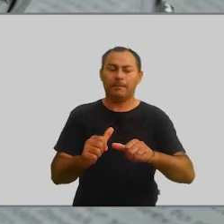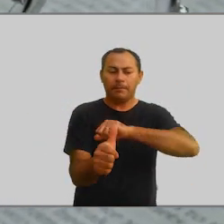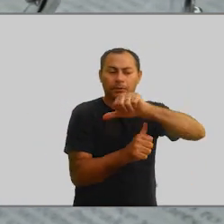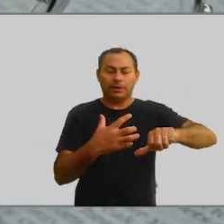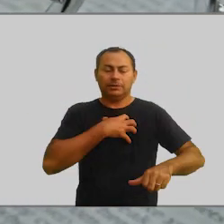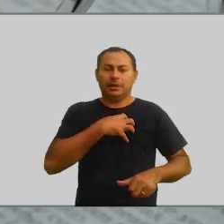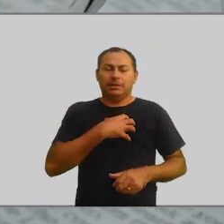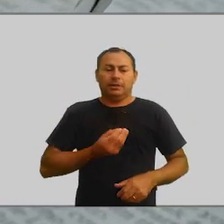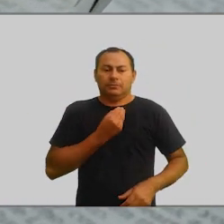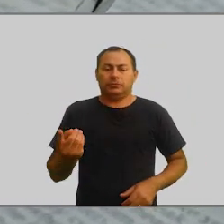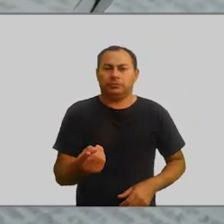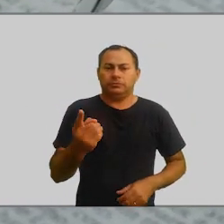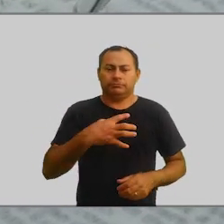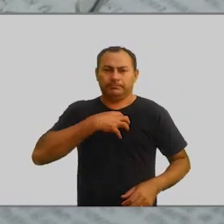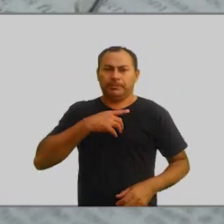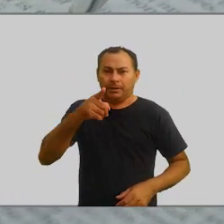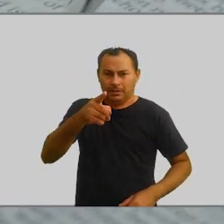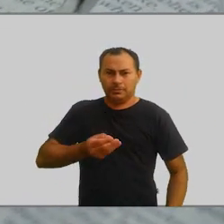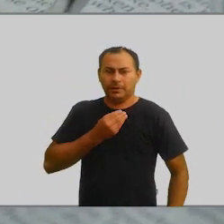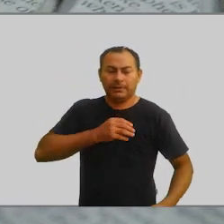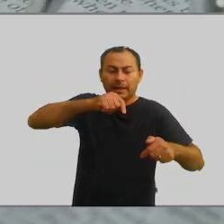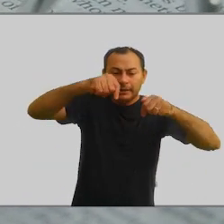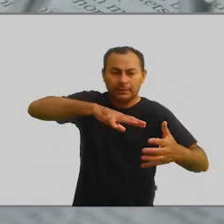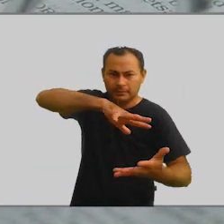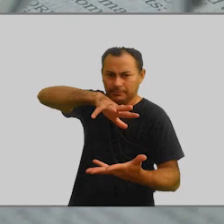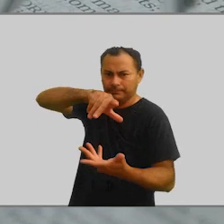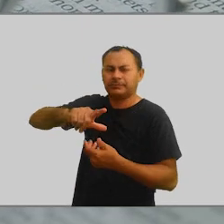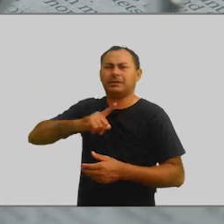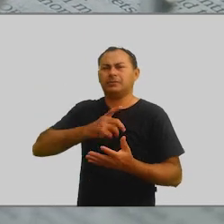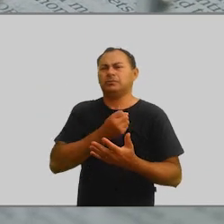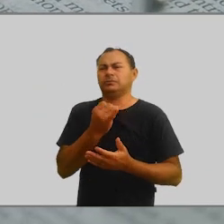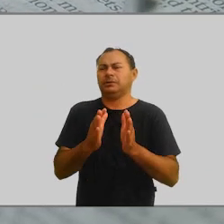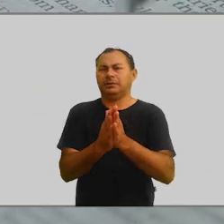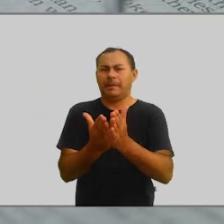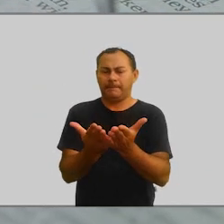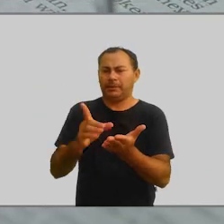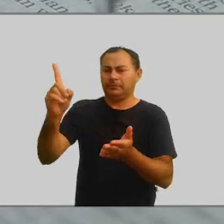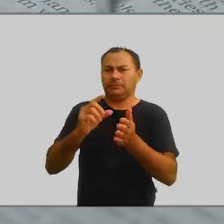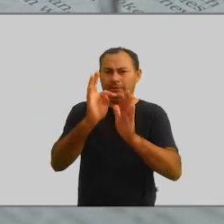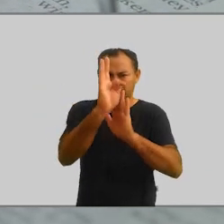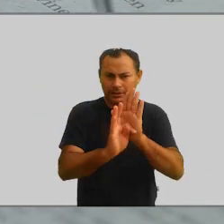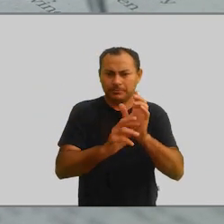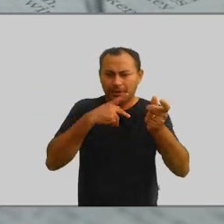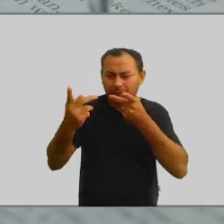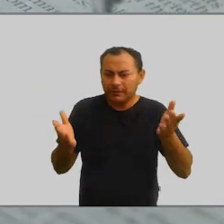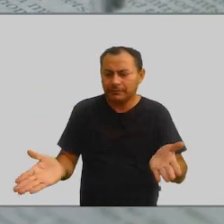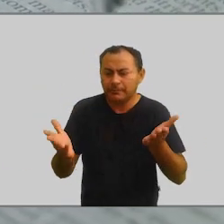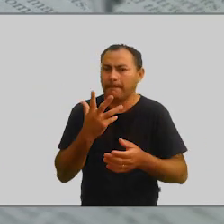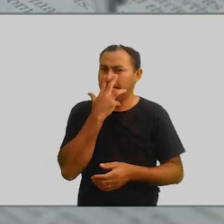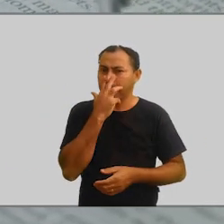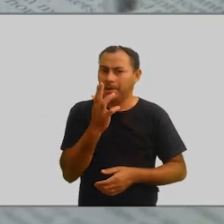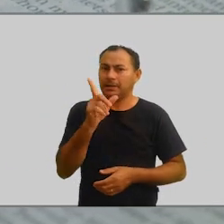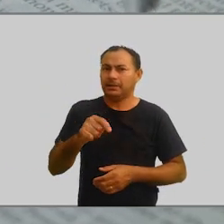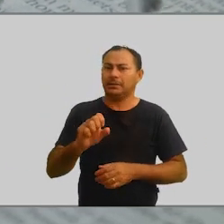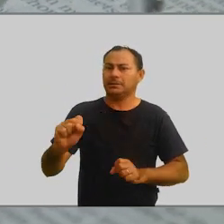a qualidade da sua eternidade pelo modo como você vive na terra. Existem tantas passagens na Bíblia que reforçam o que estamos falando. Parece